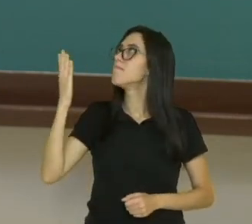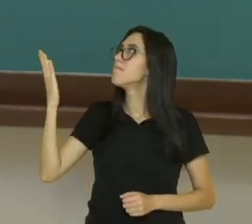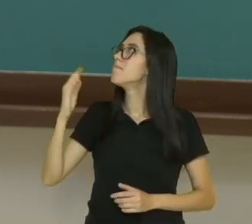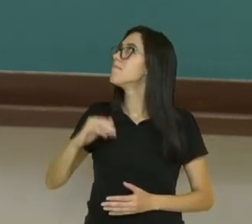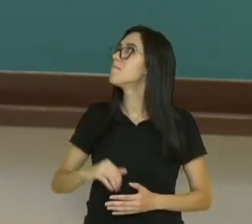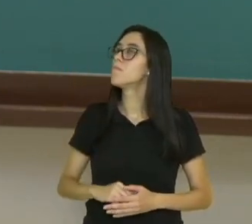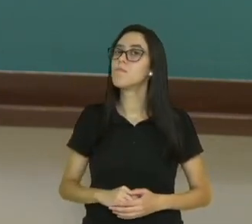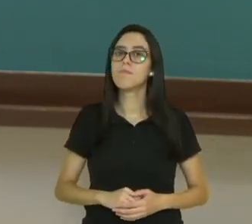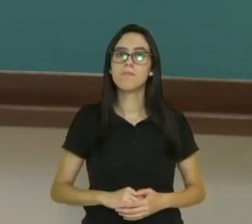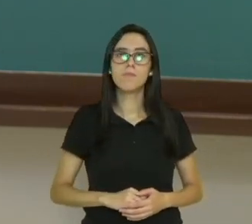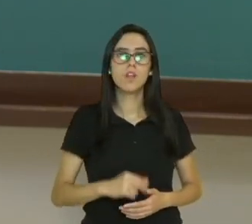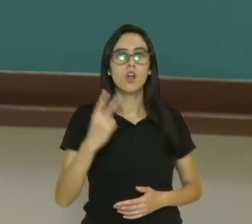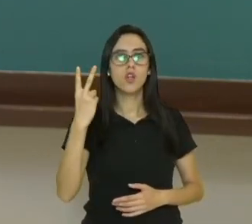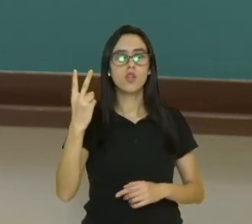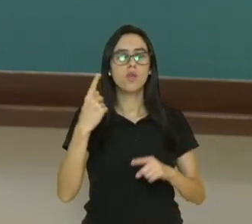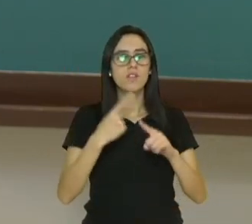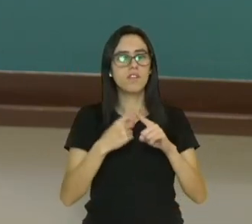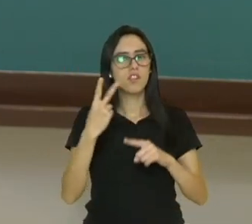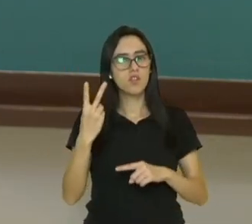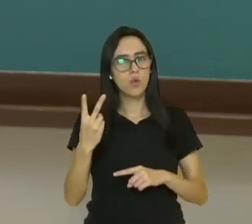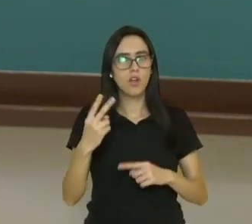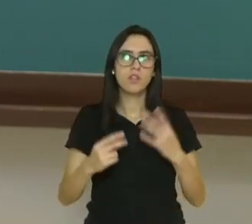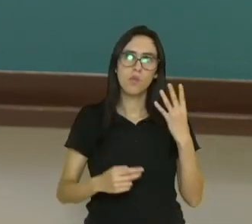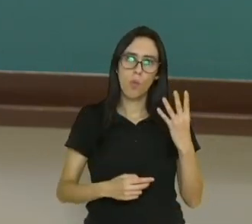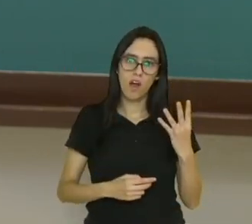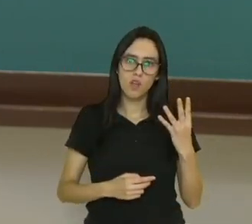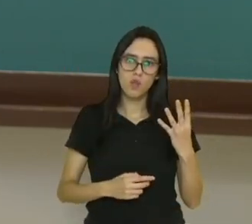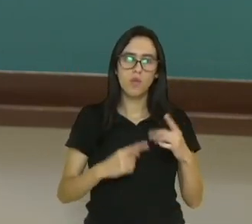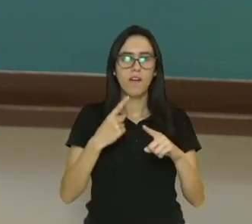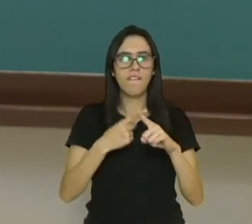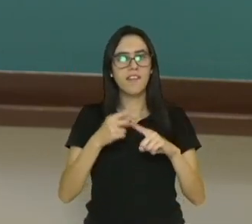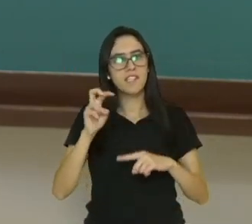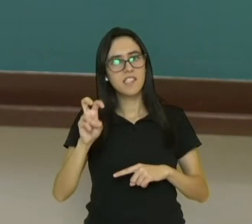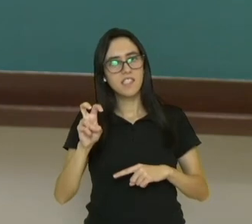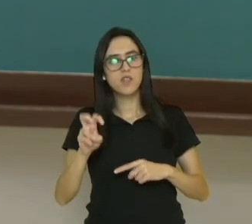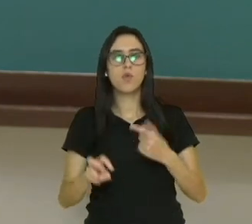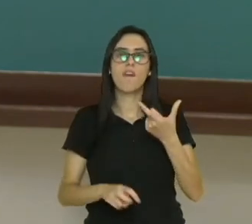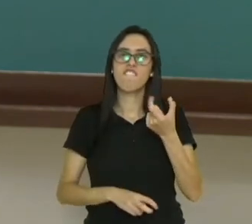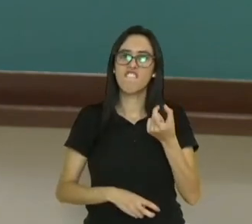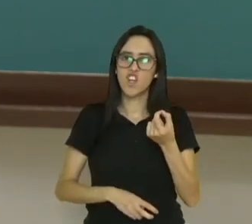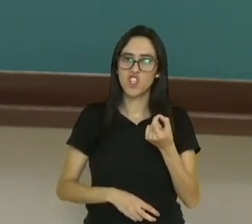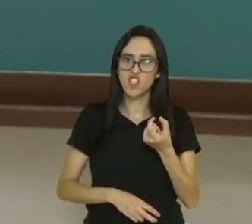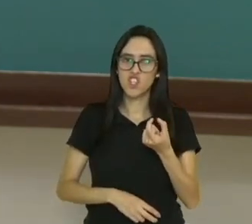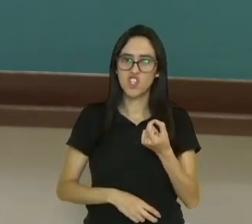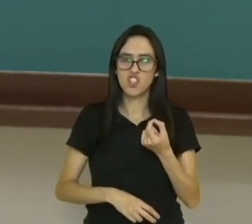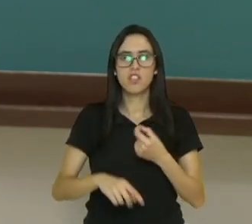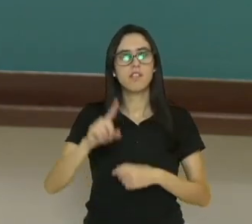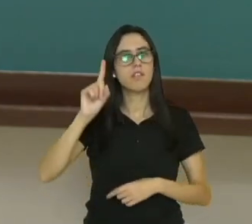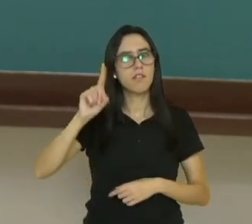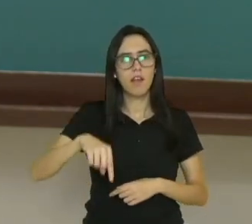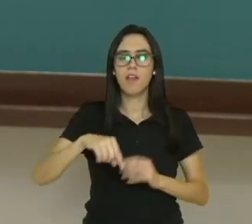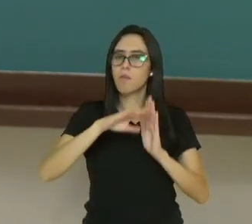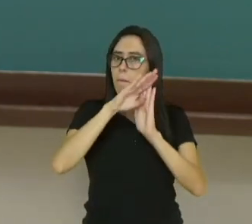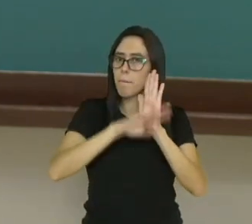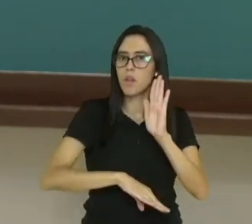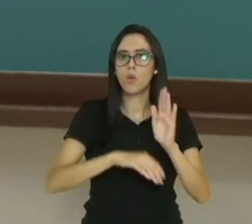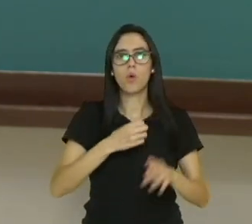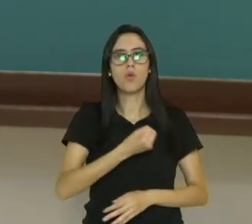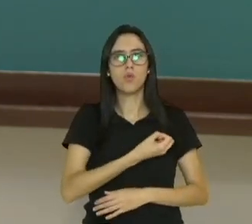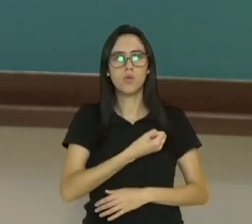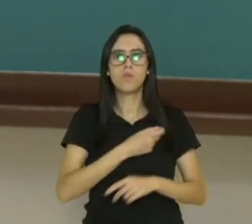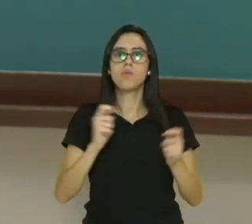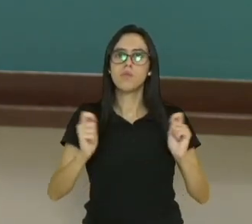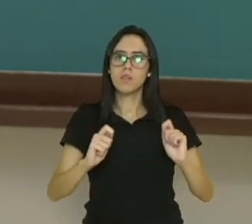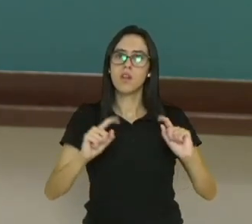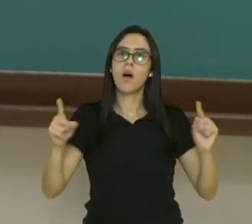Vou multiplicar lá, 2 vezes 2, 4, 4 vezes 5, 20. O menor número que divide ao mesmo tempo 10 e